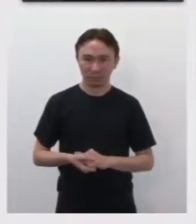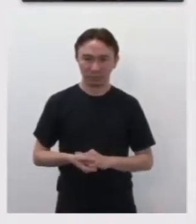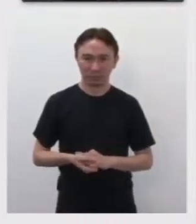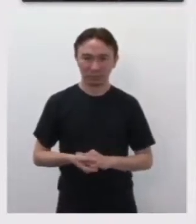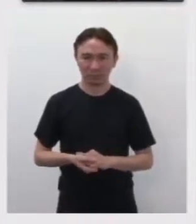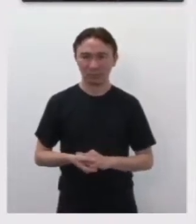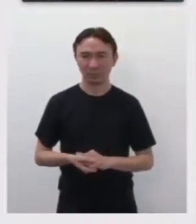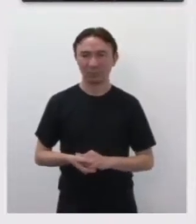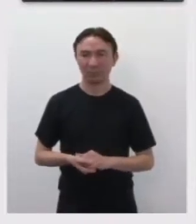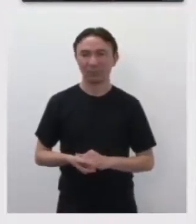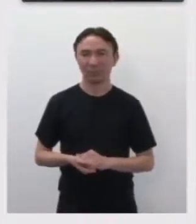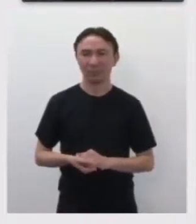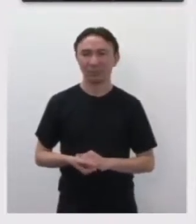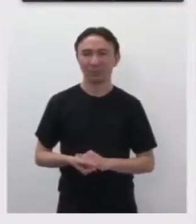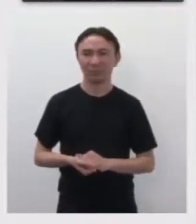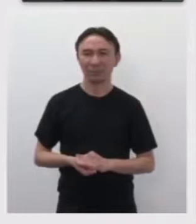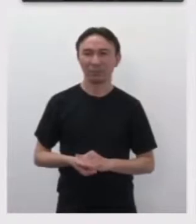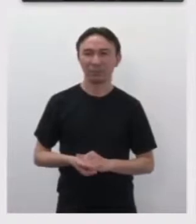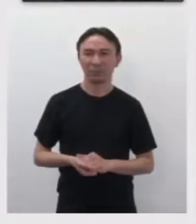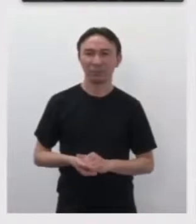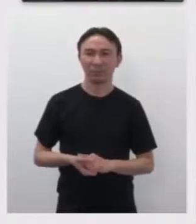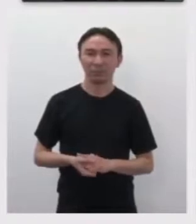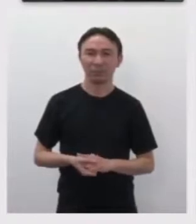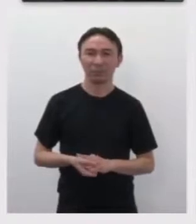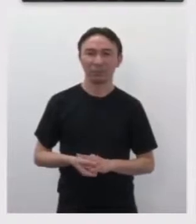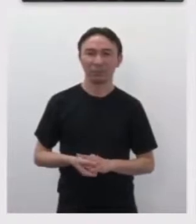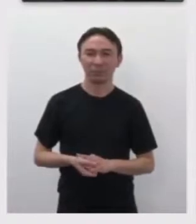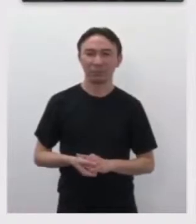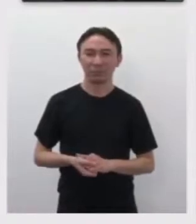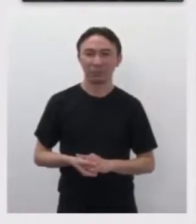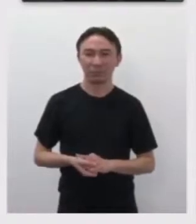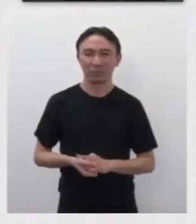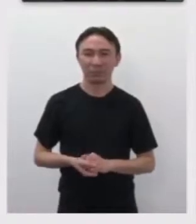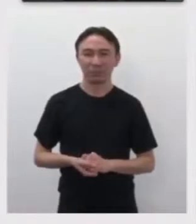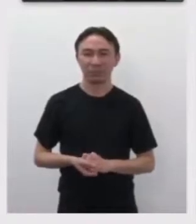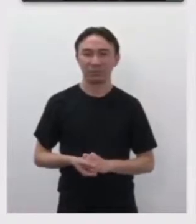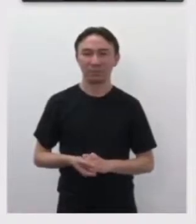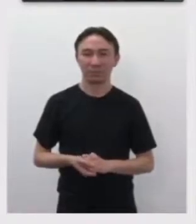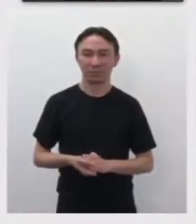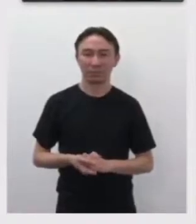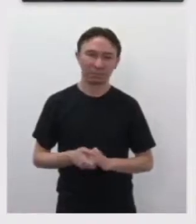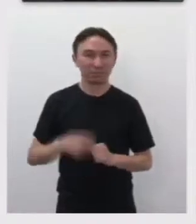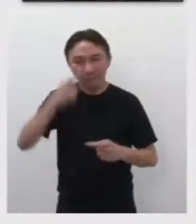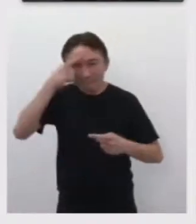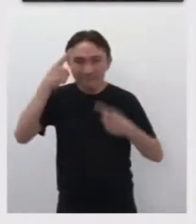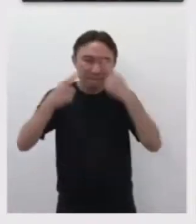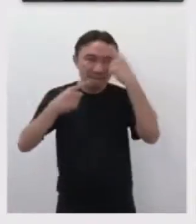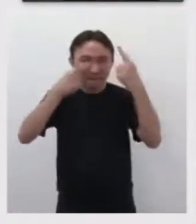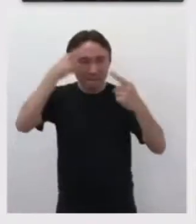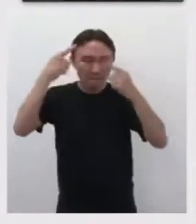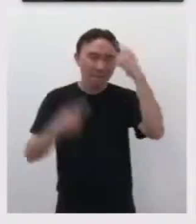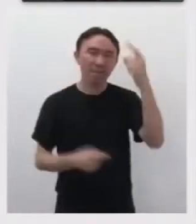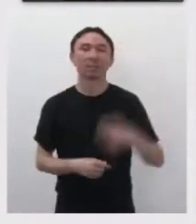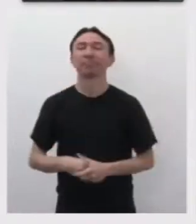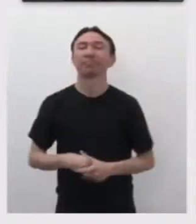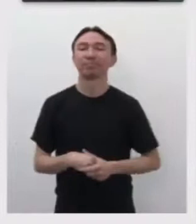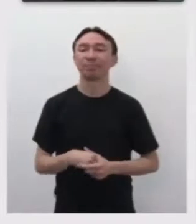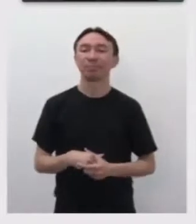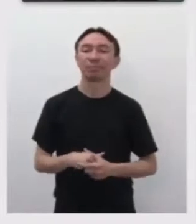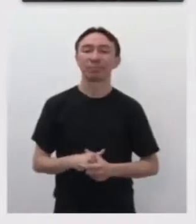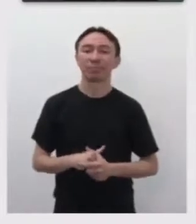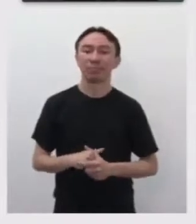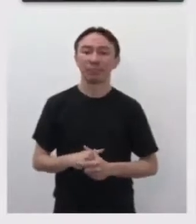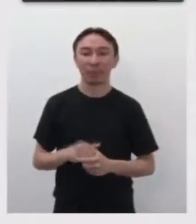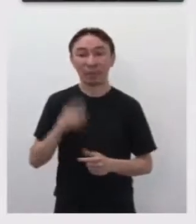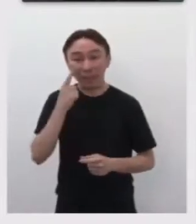Aqui no meu, eu vou botar um telefone fictício, vou botar uma senha também fictícia, tá? Quando